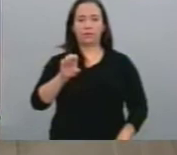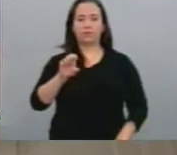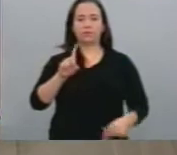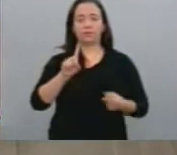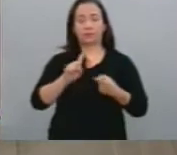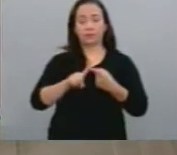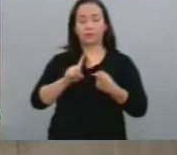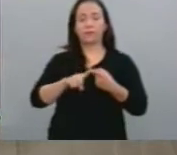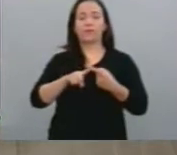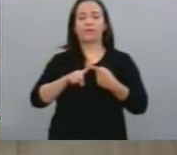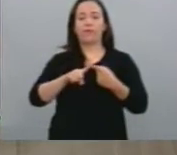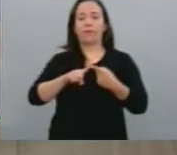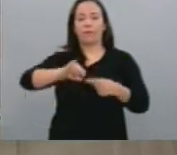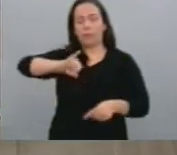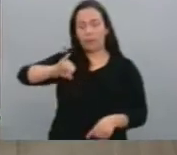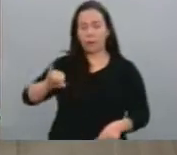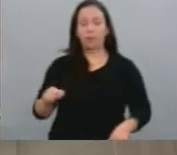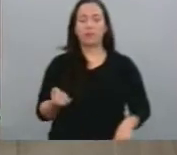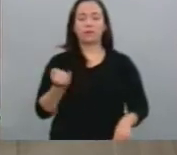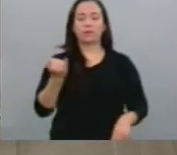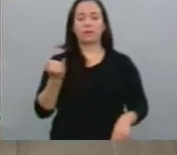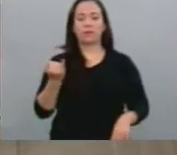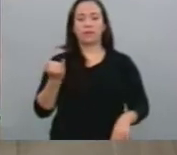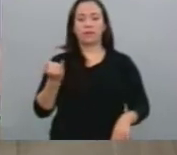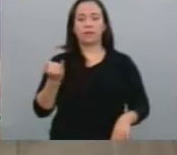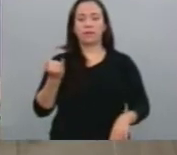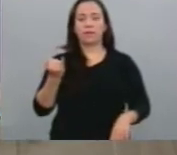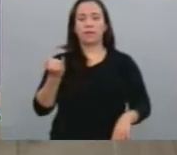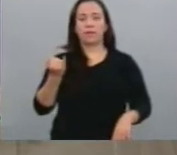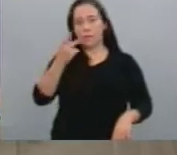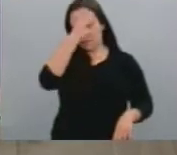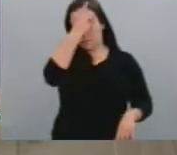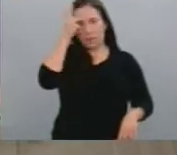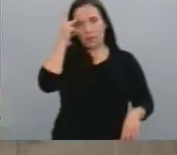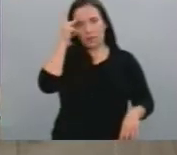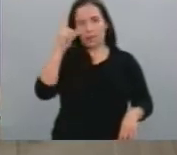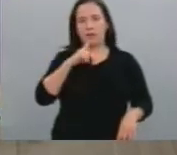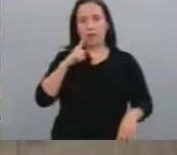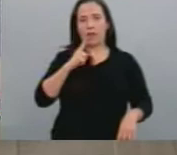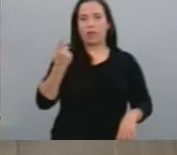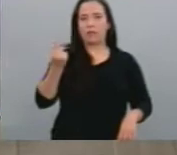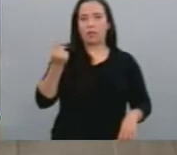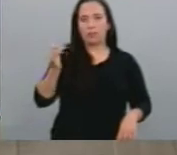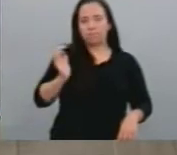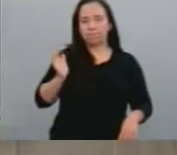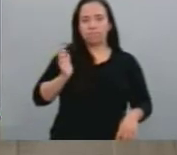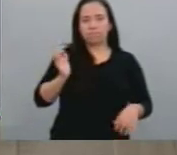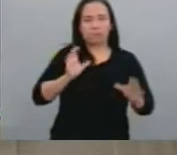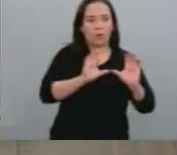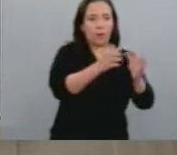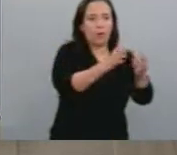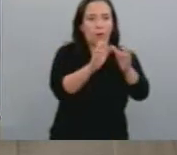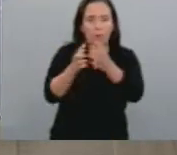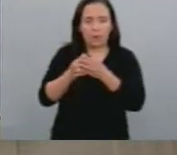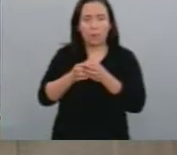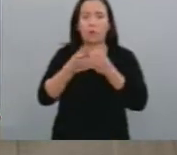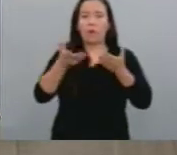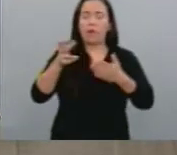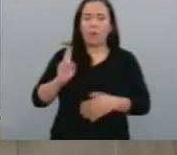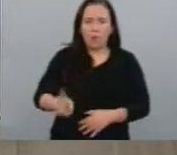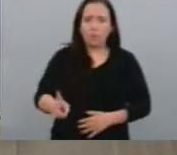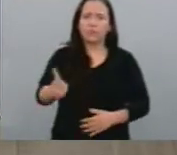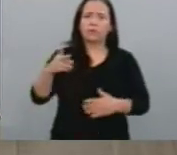de forma ilícita, as elites locais, as oligarquias, e continuou assim na guerra